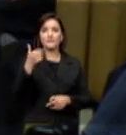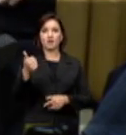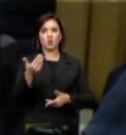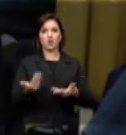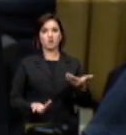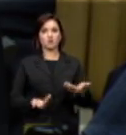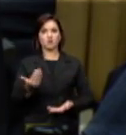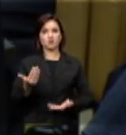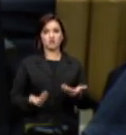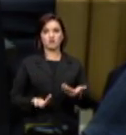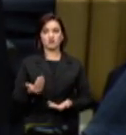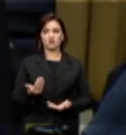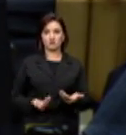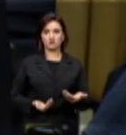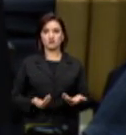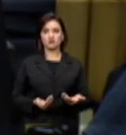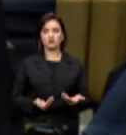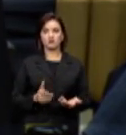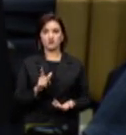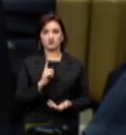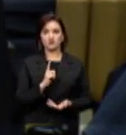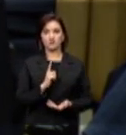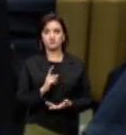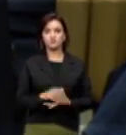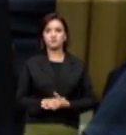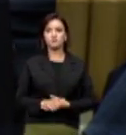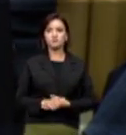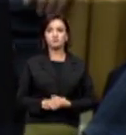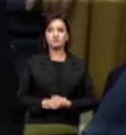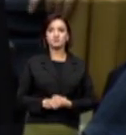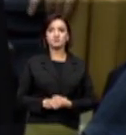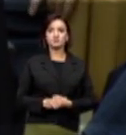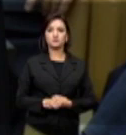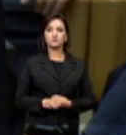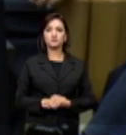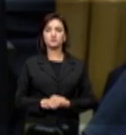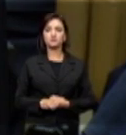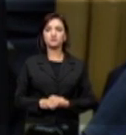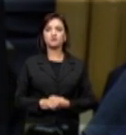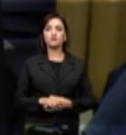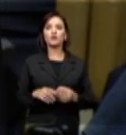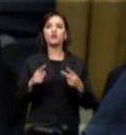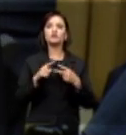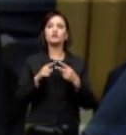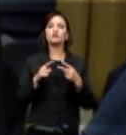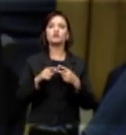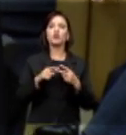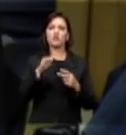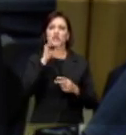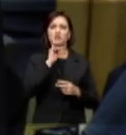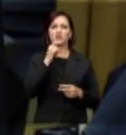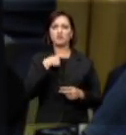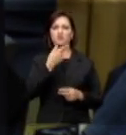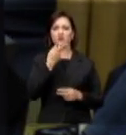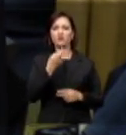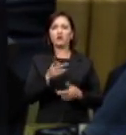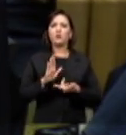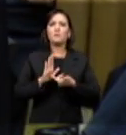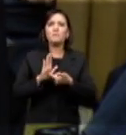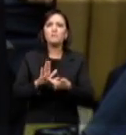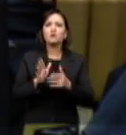prestado, o serviço ferroviário prestado no Estado de São Paulo. Esses dois exemplos, excelências, eles